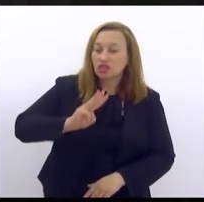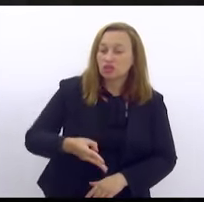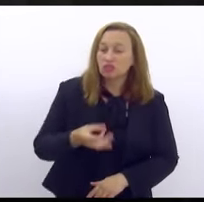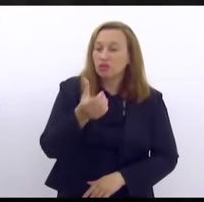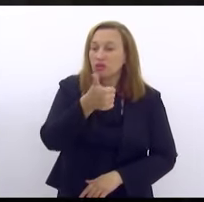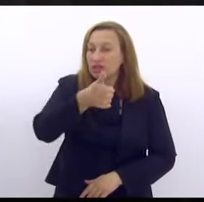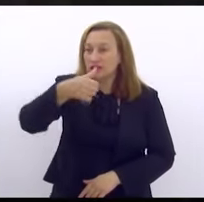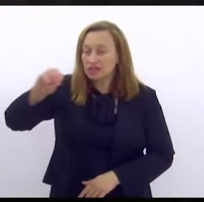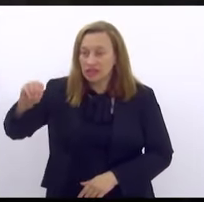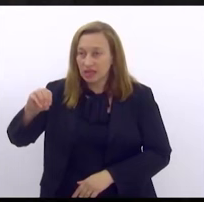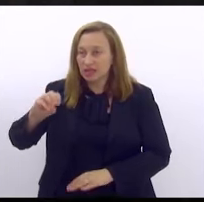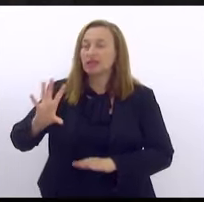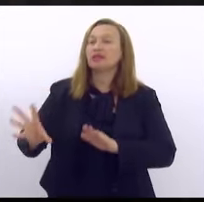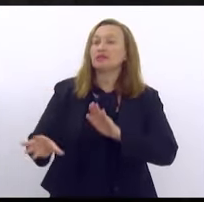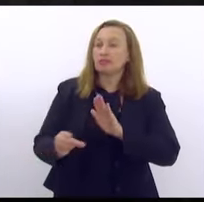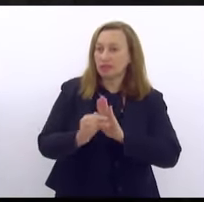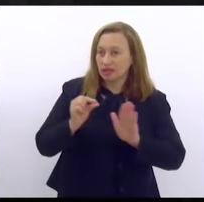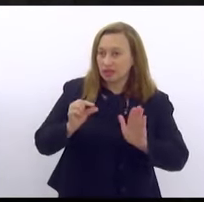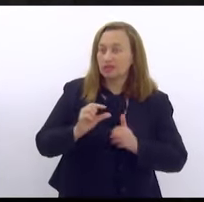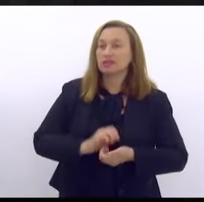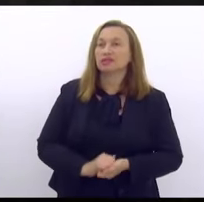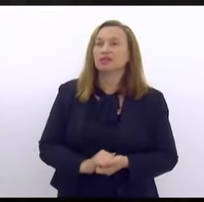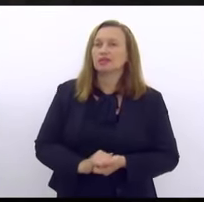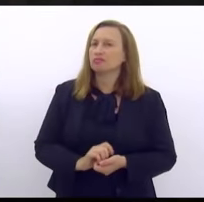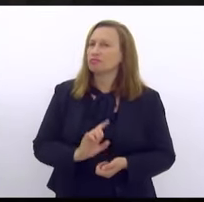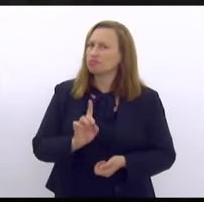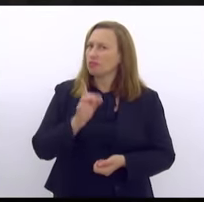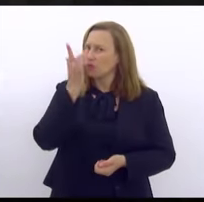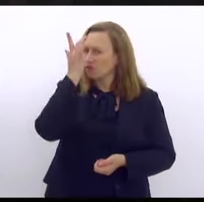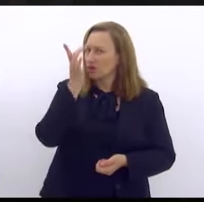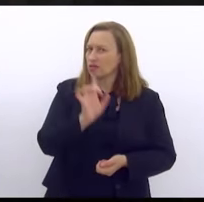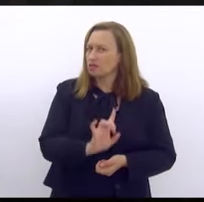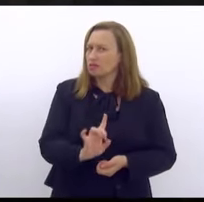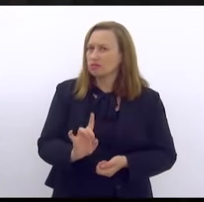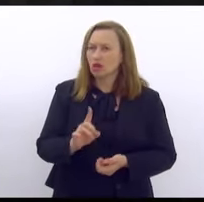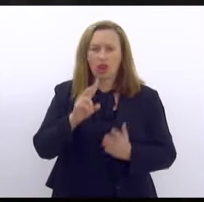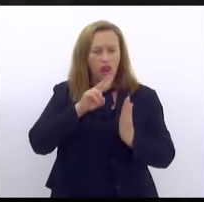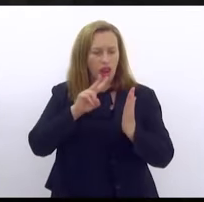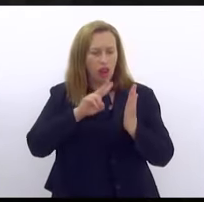3.100 emendas. Não é fácil ler